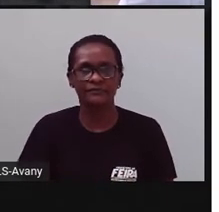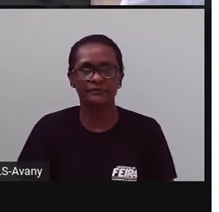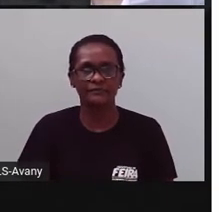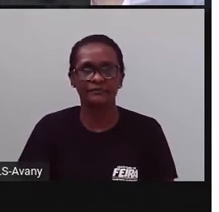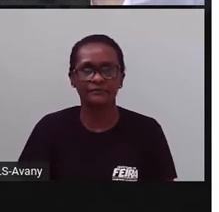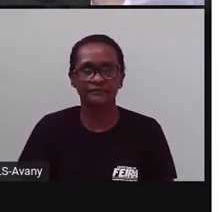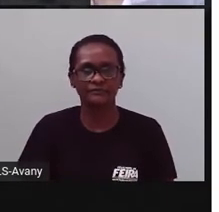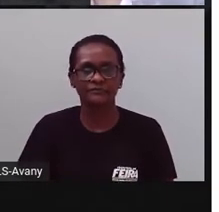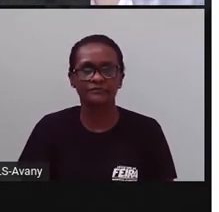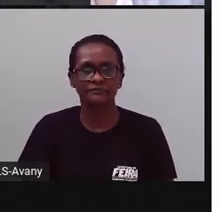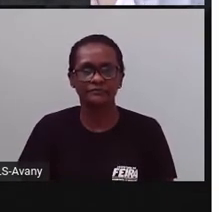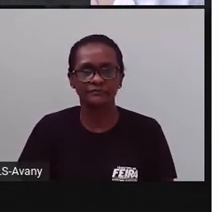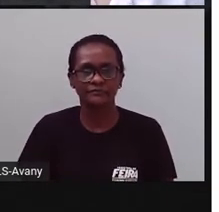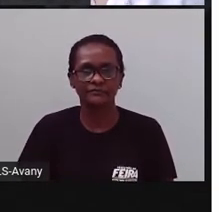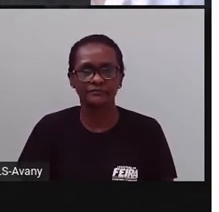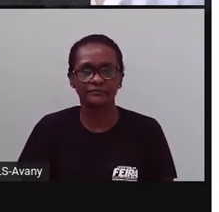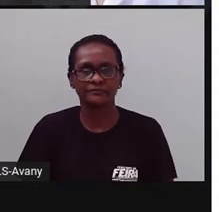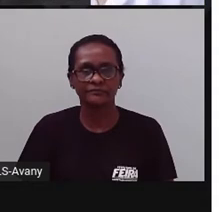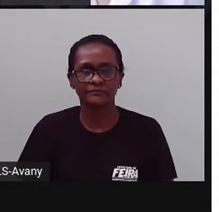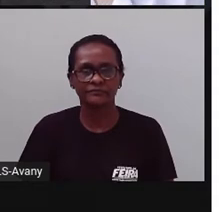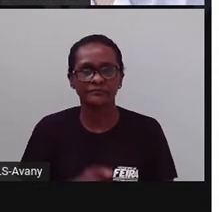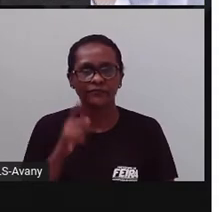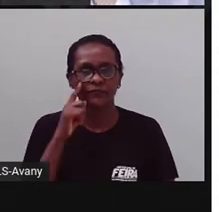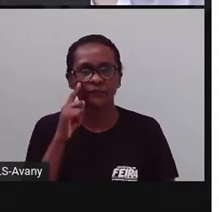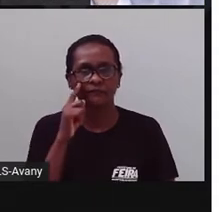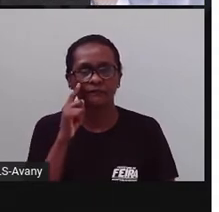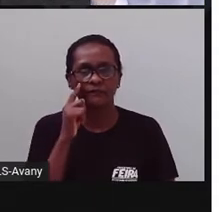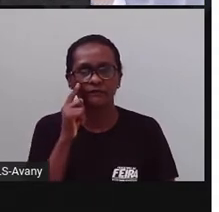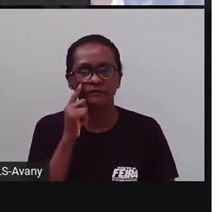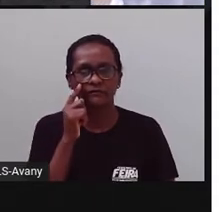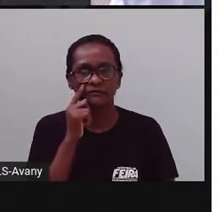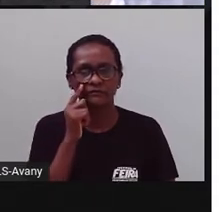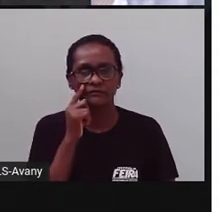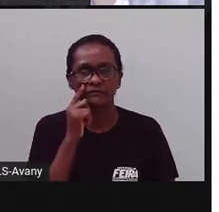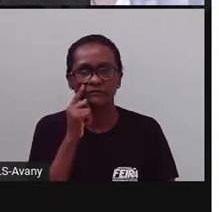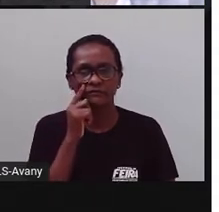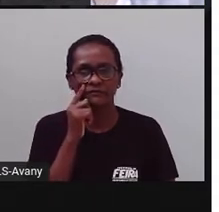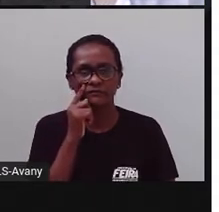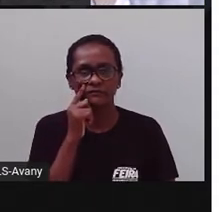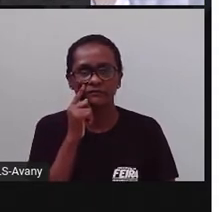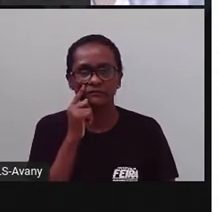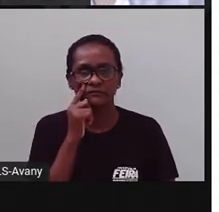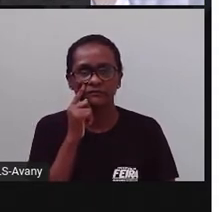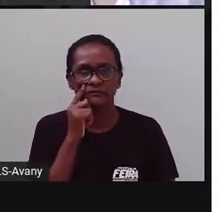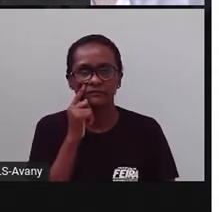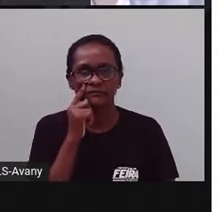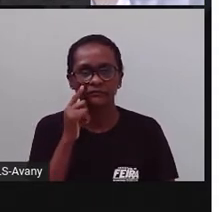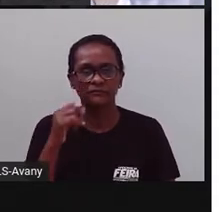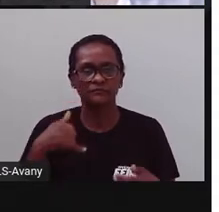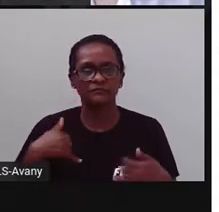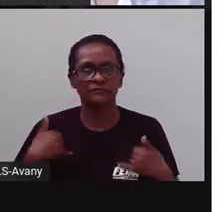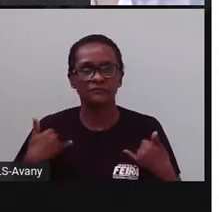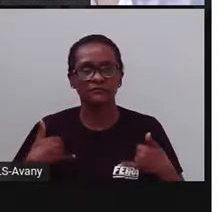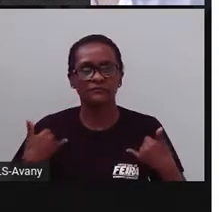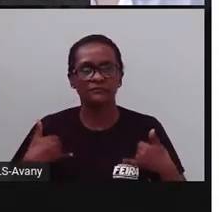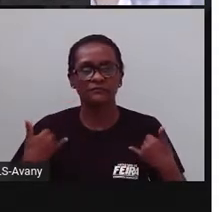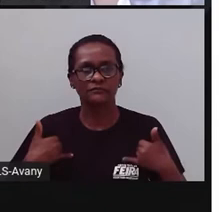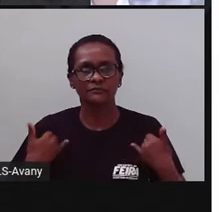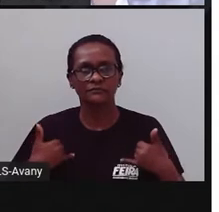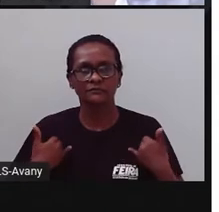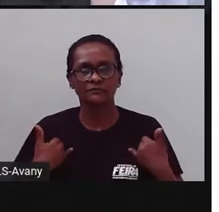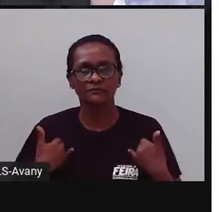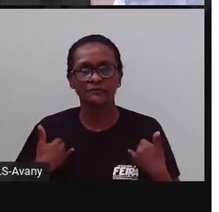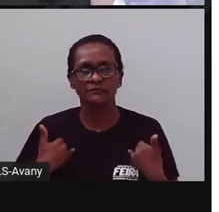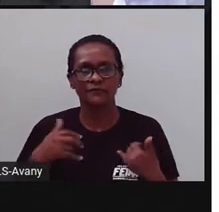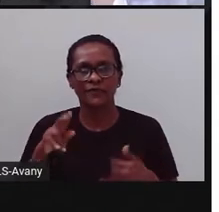como tá explicando aqui e aí a gente vai analisar esse convite né Então tá escrito aqui ó aniversário da